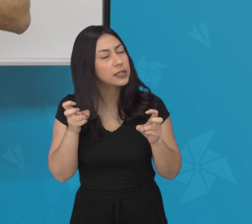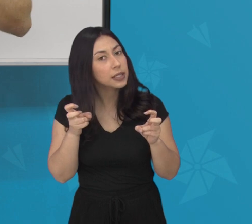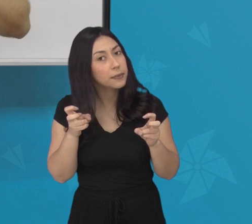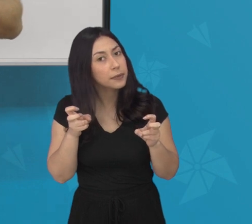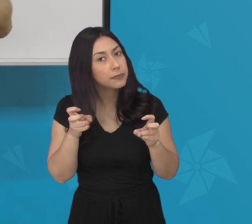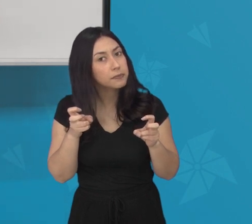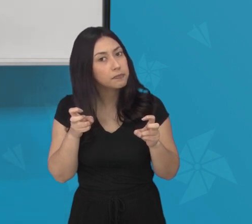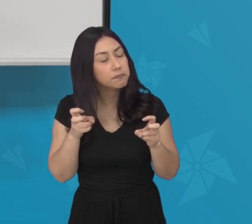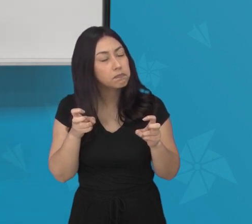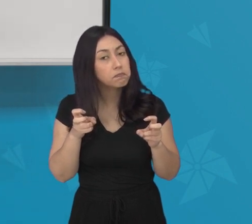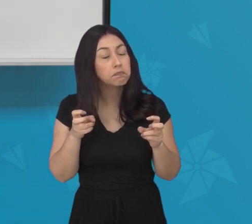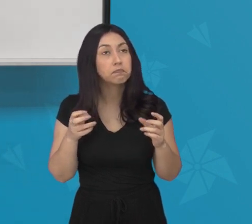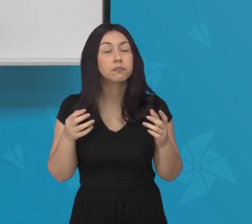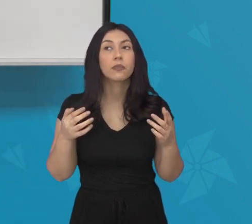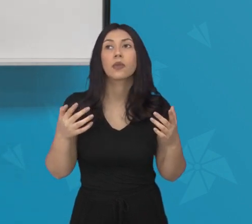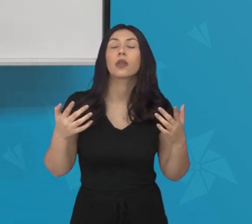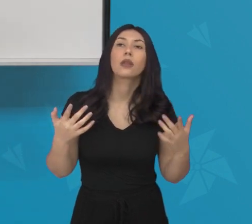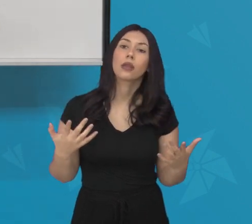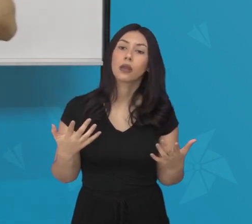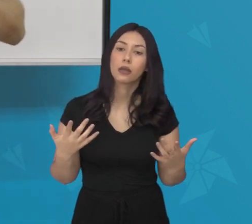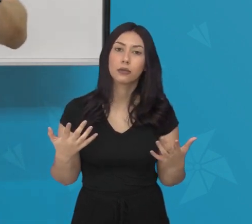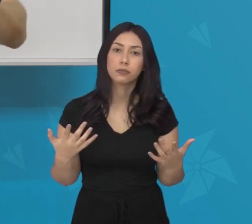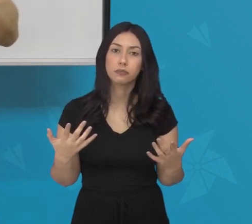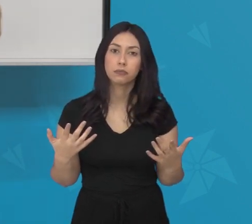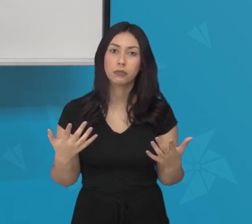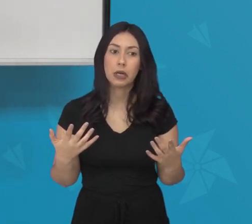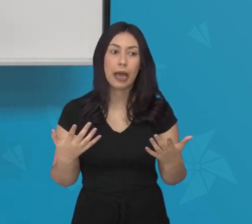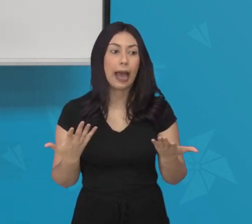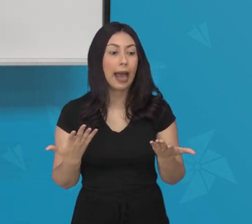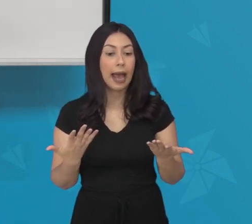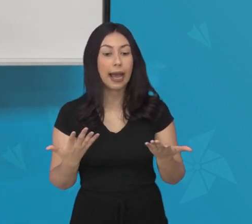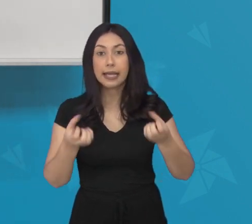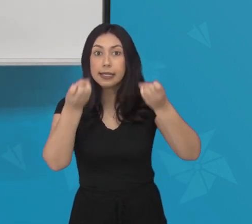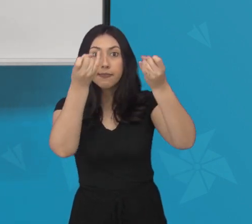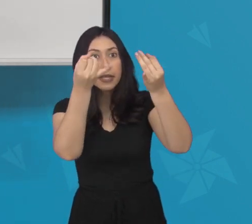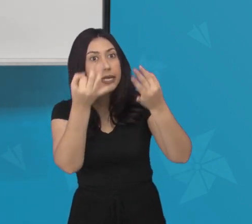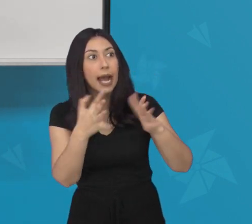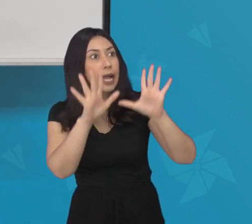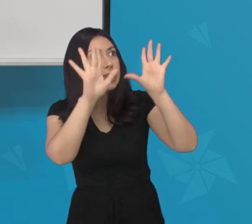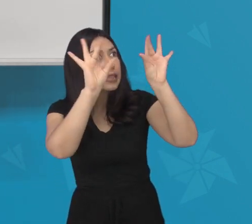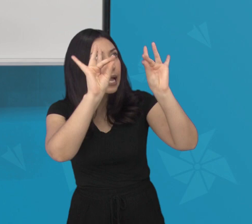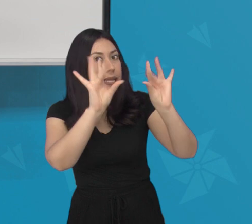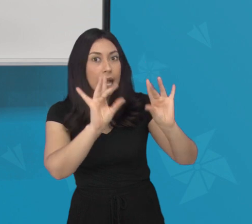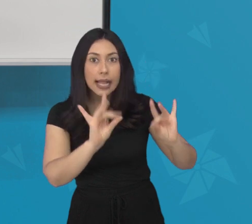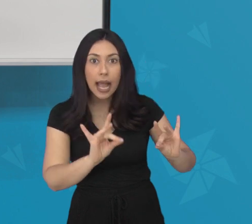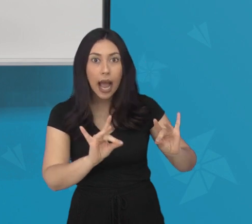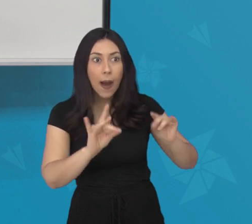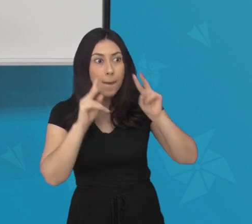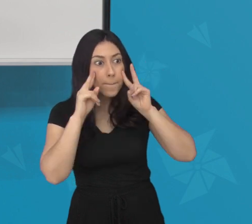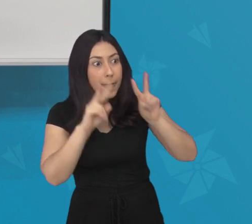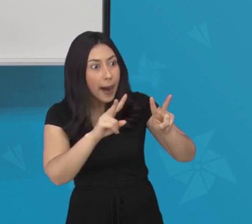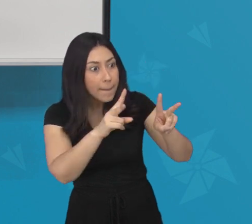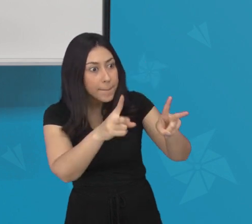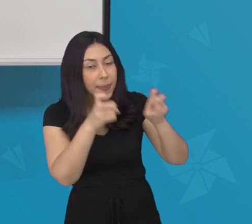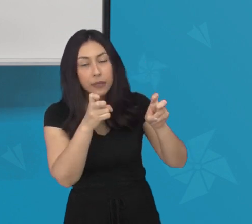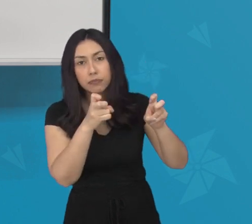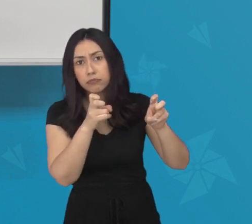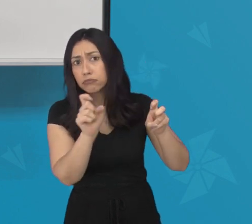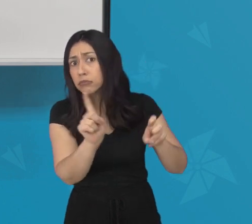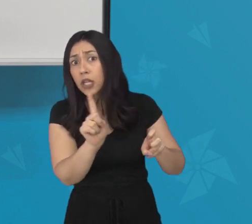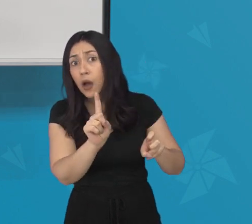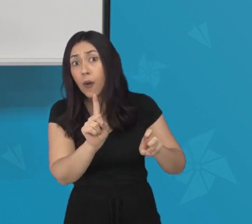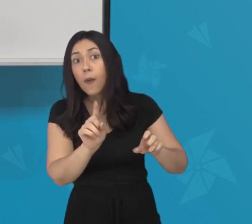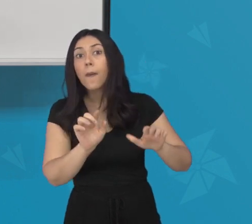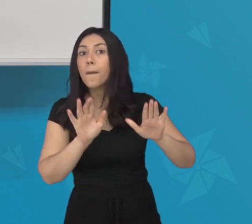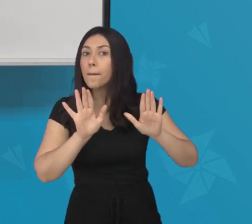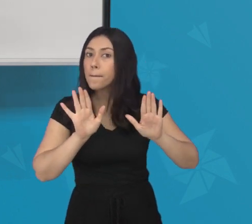a natureza, ela não está escrito, as coisas não são transparentes aos nossos olhos, mas as forças elas